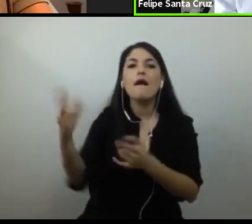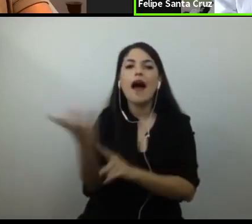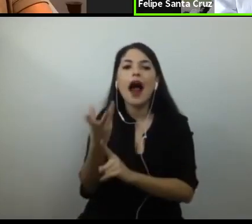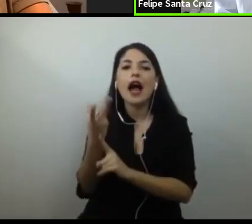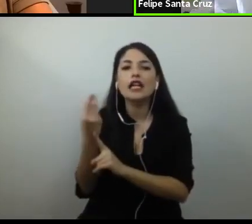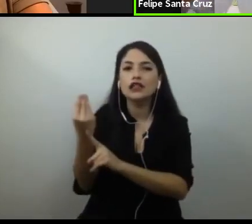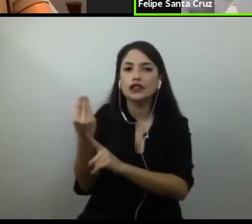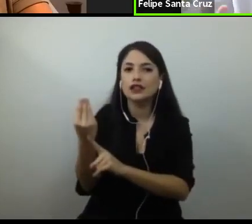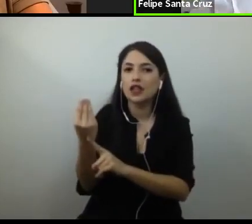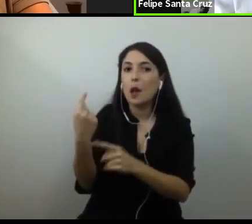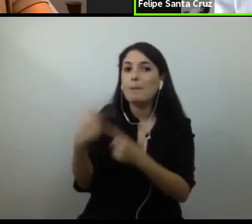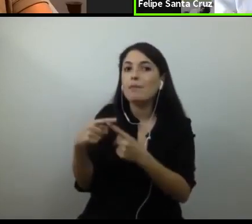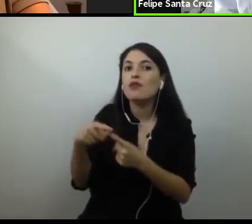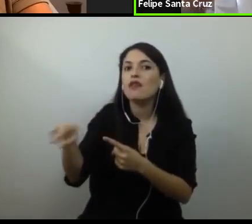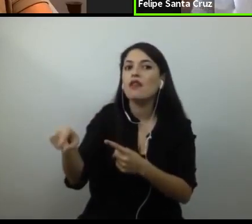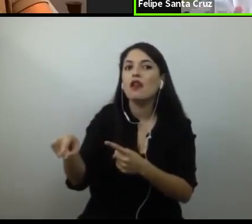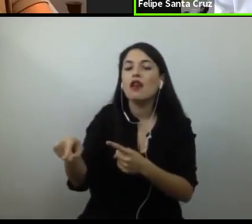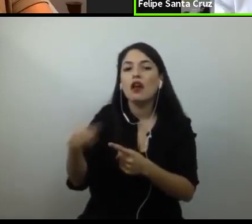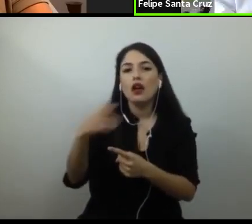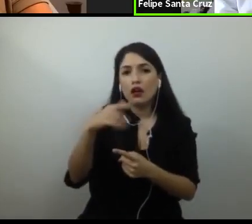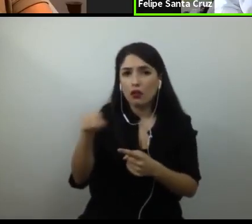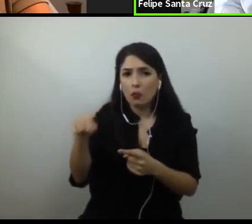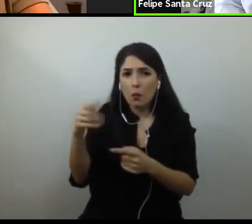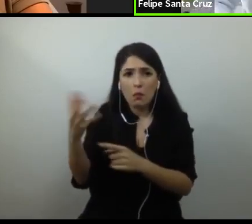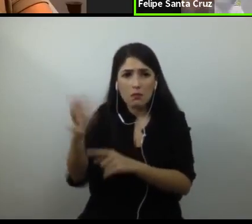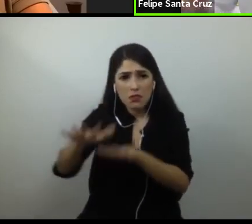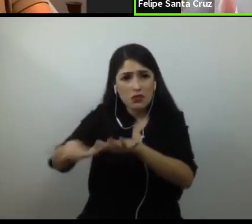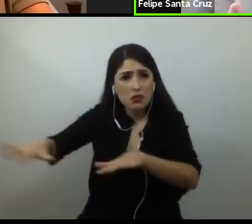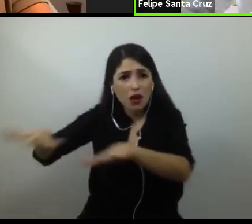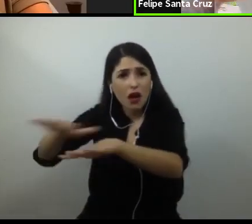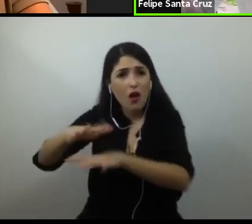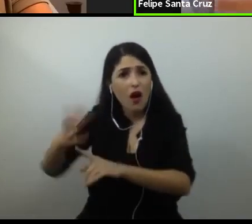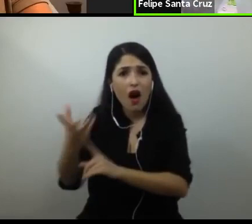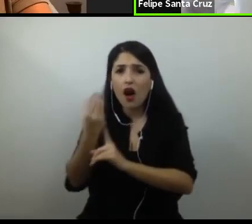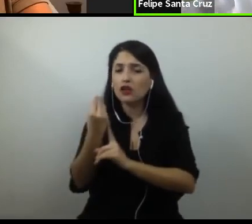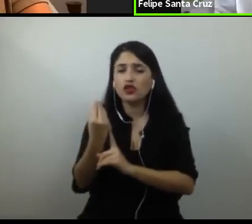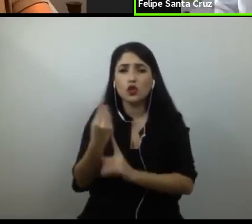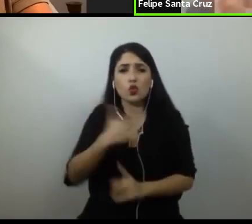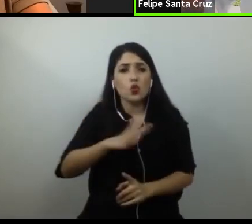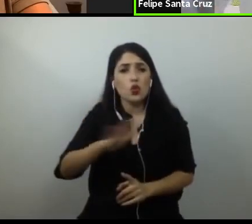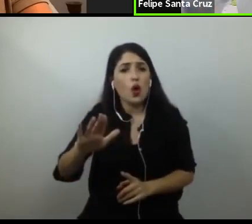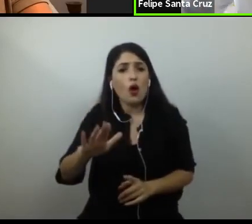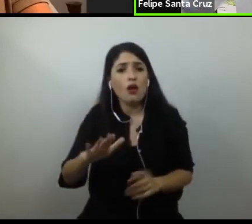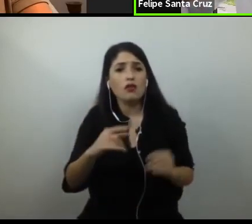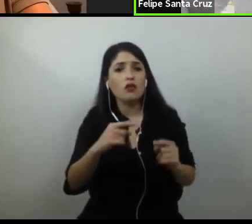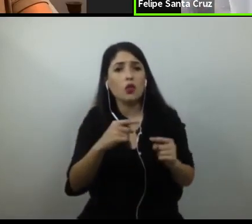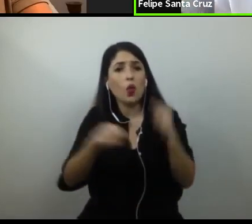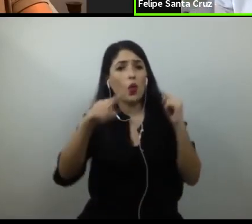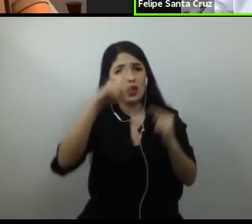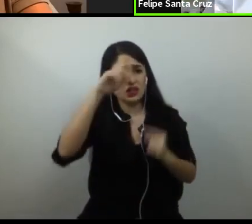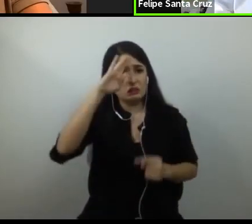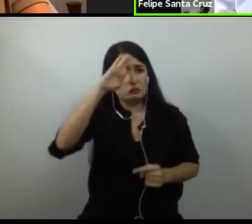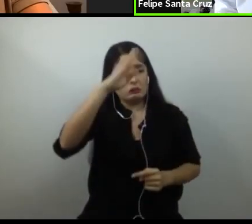ideia de ruptura, de autoritarismo, de censura. Odeia tanto os jornalistas, os advogados, mas,